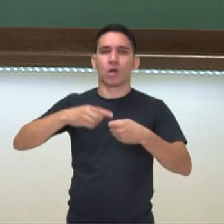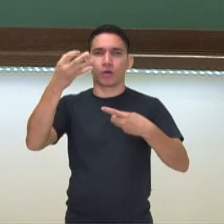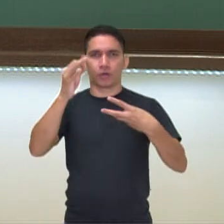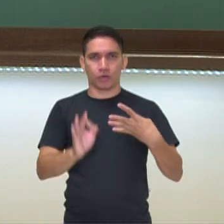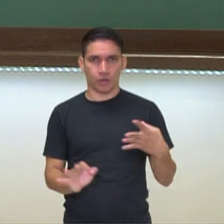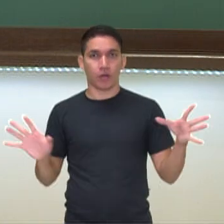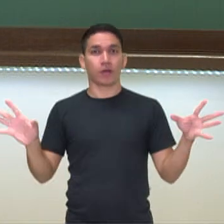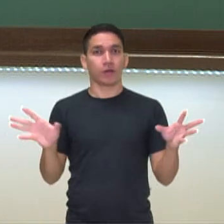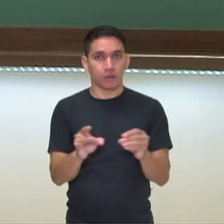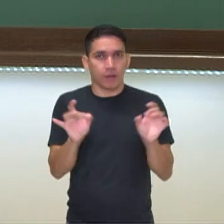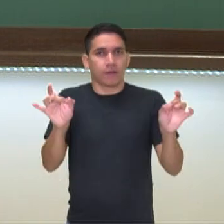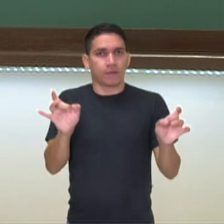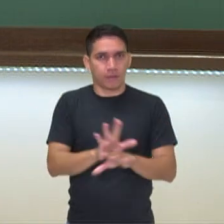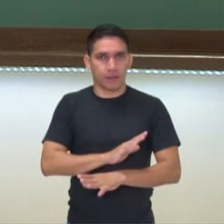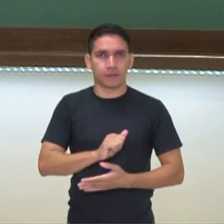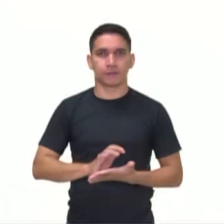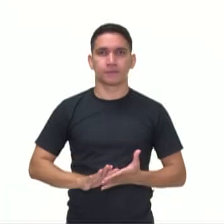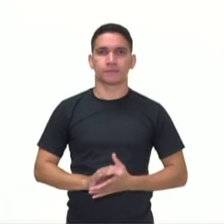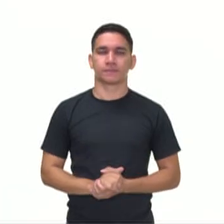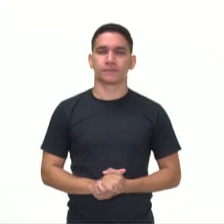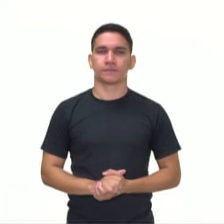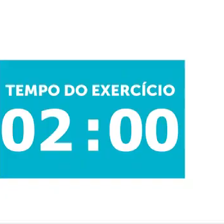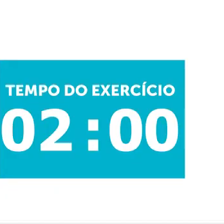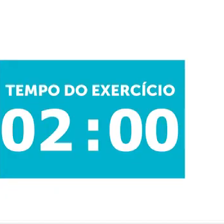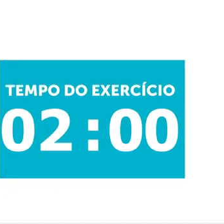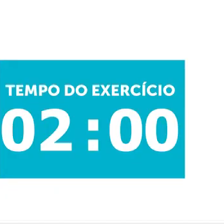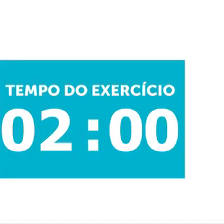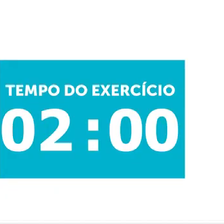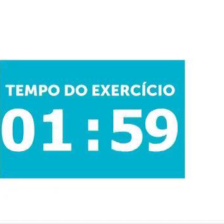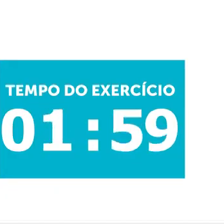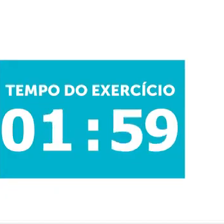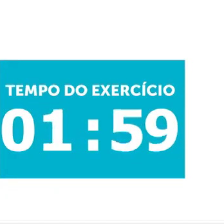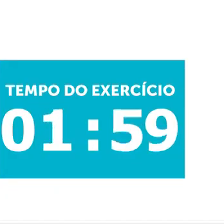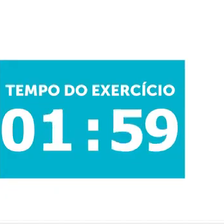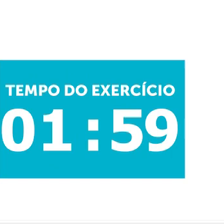gente concluir essa atividade.